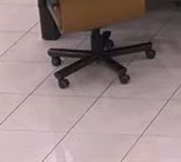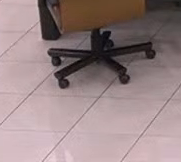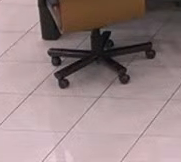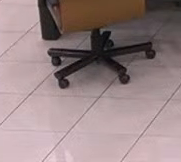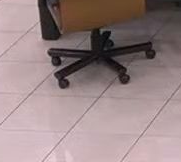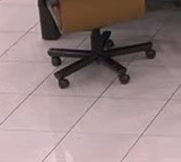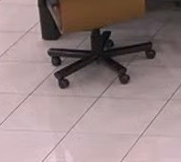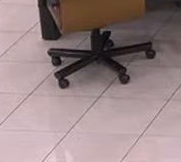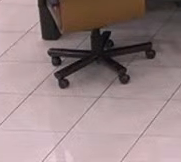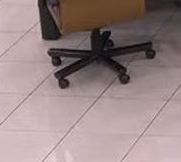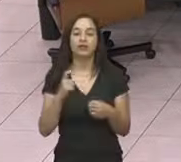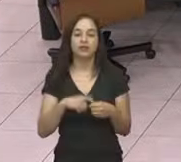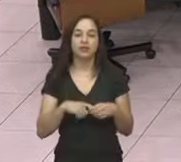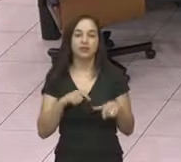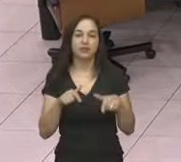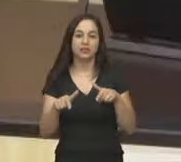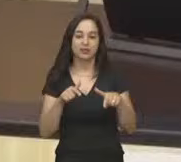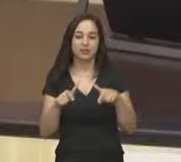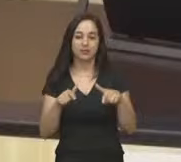Retornando aos trabalhos.